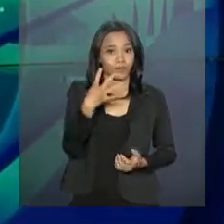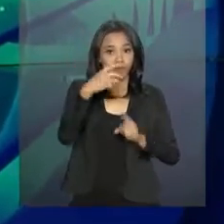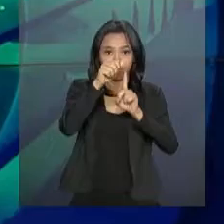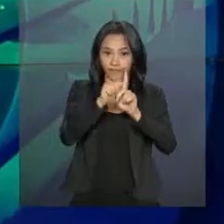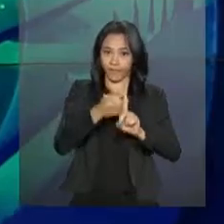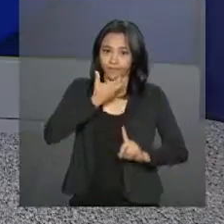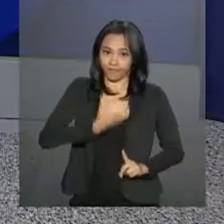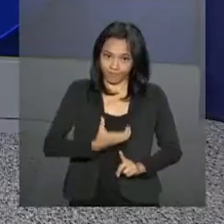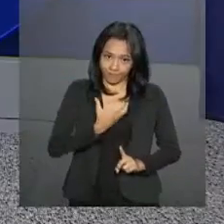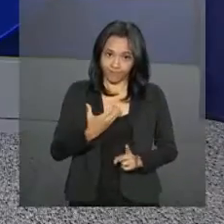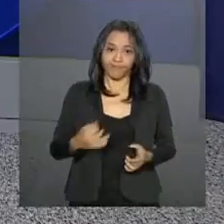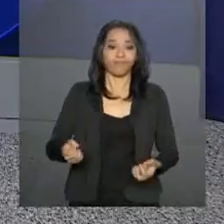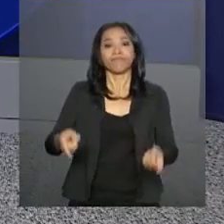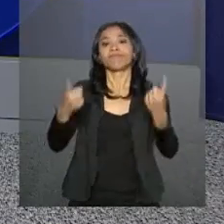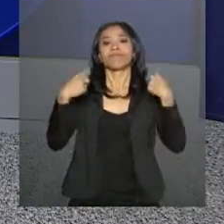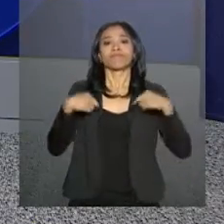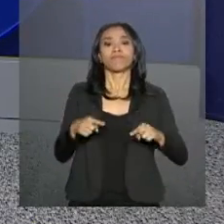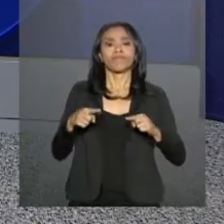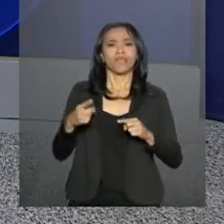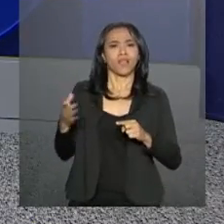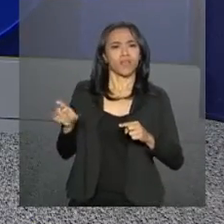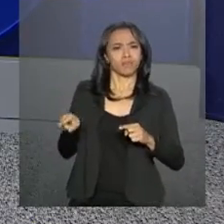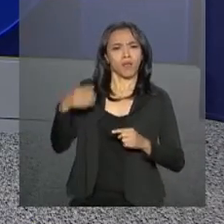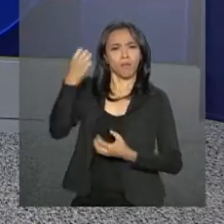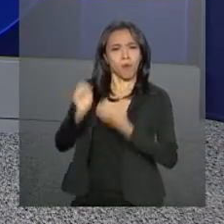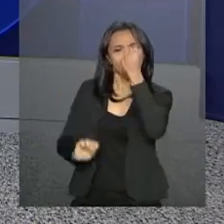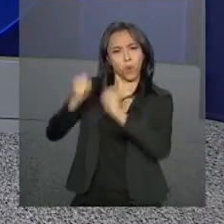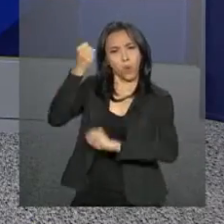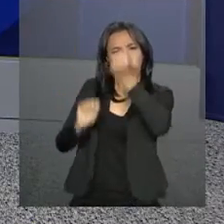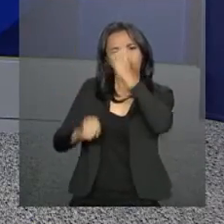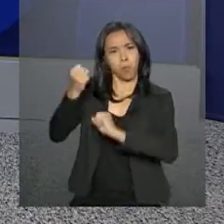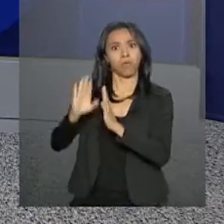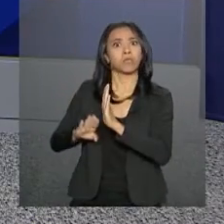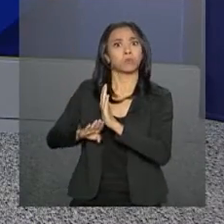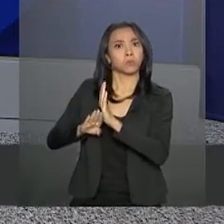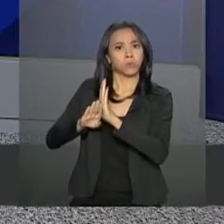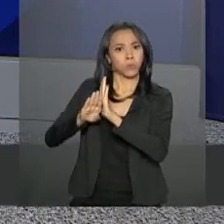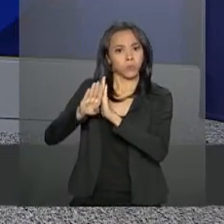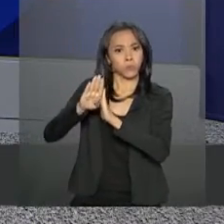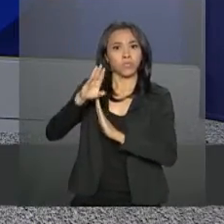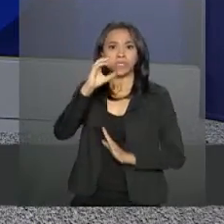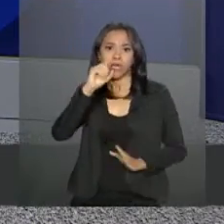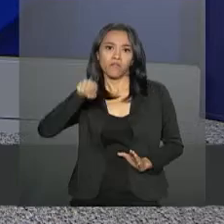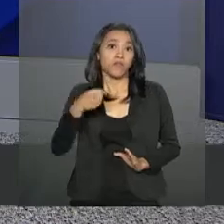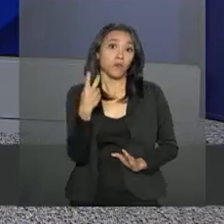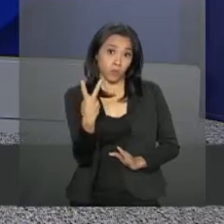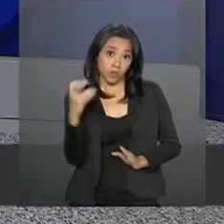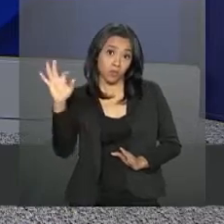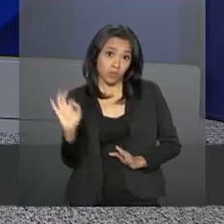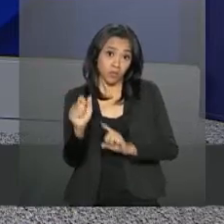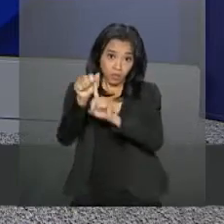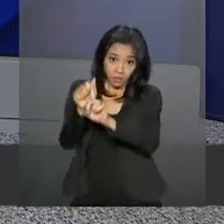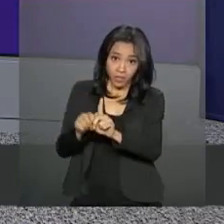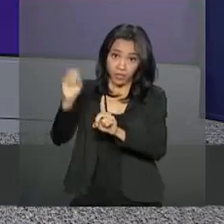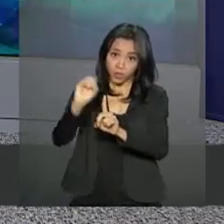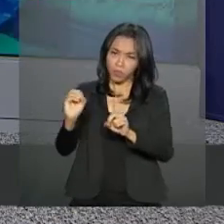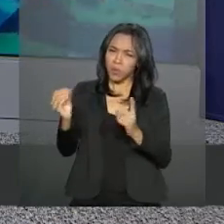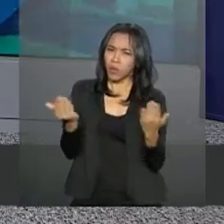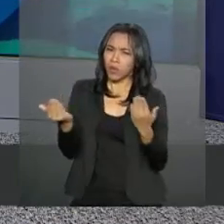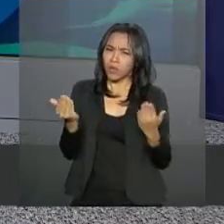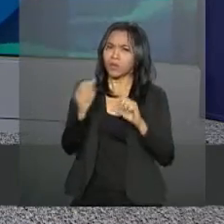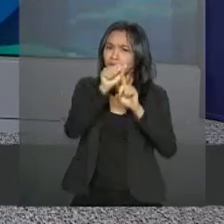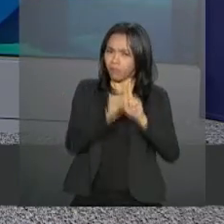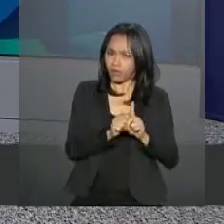dezembro a produção da indústria brasileira teve alta de 0,2 por cento em outubro na comparação com setembro